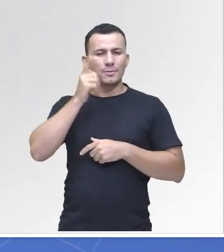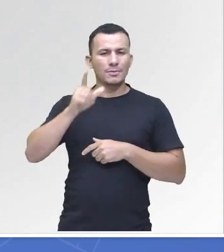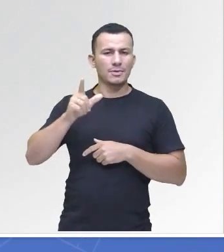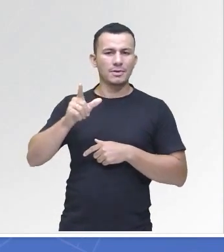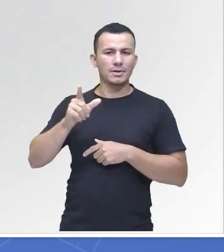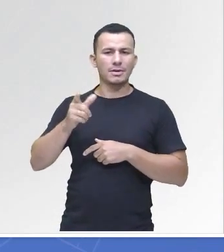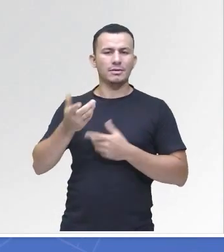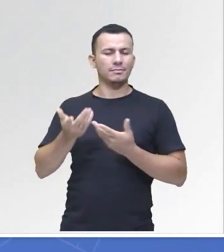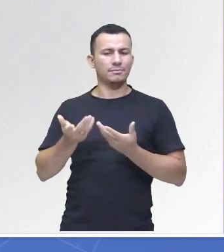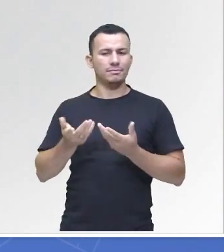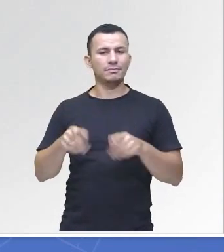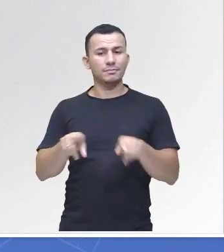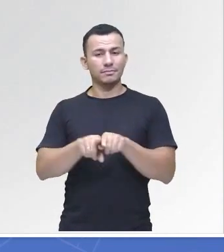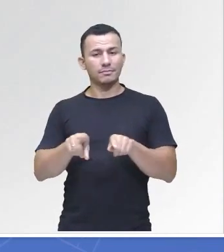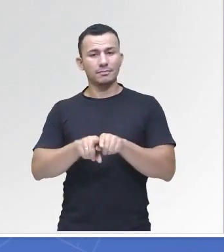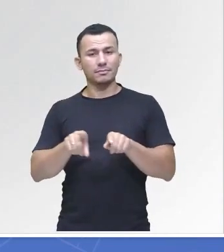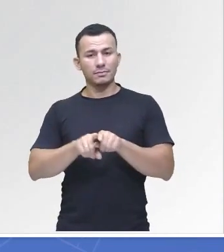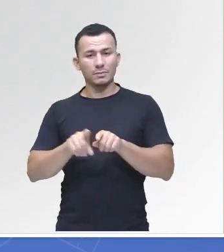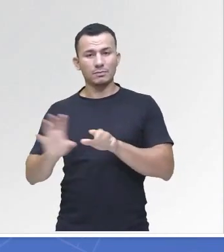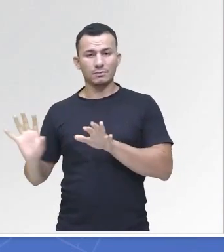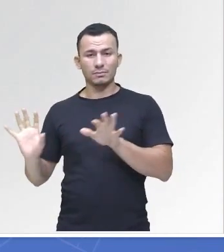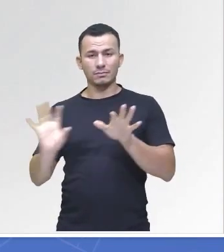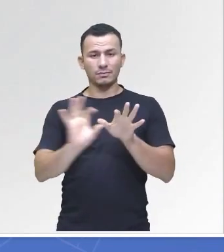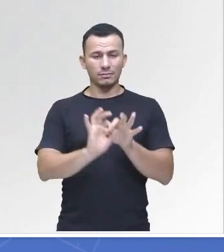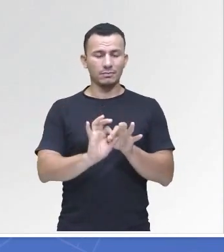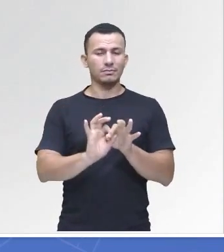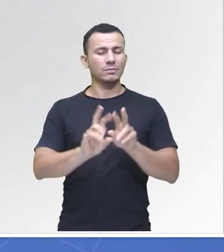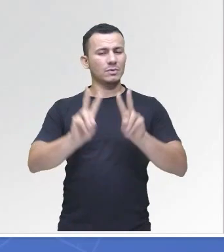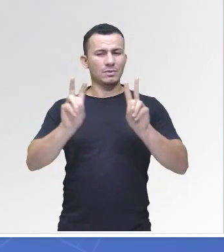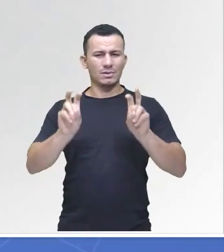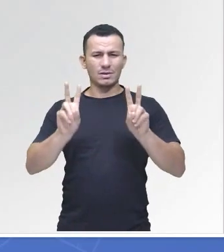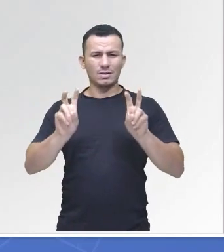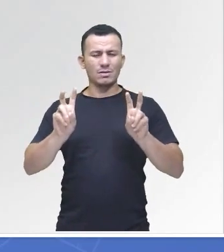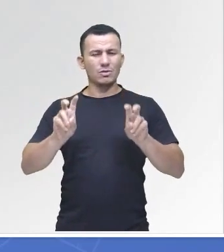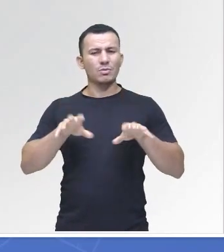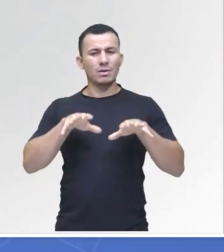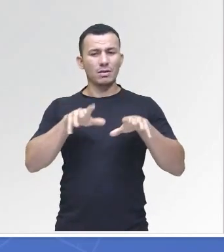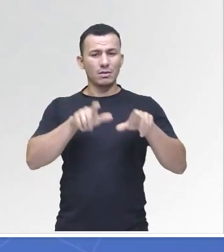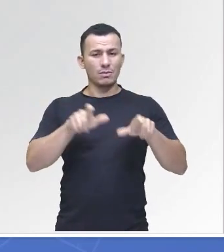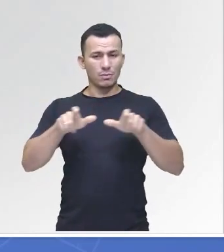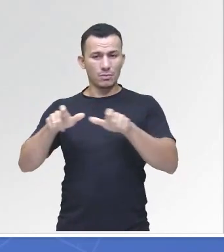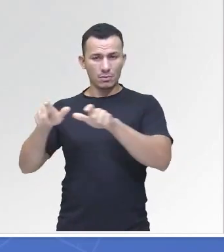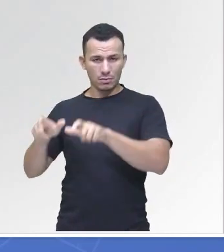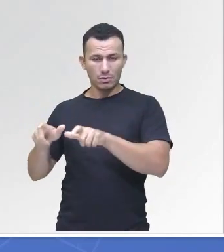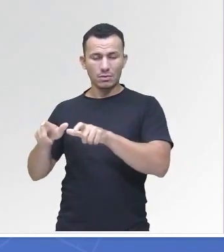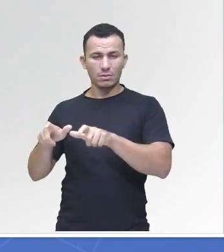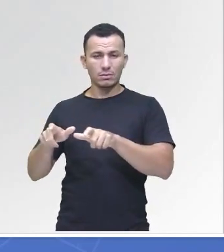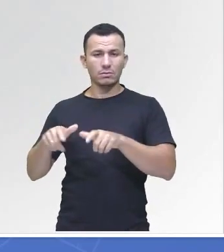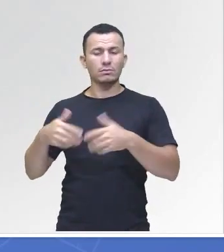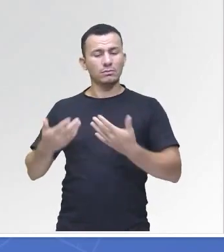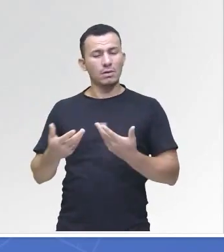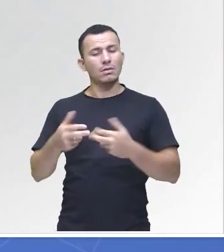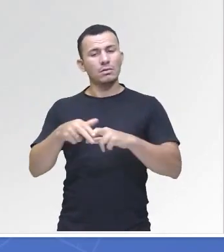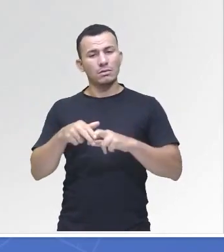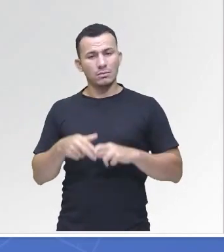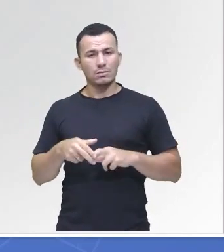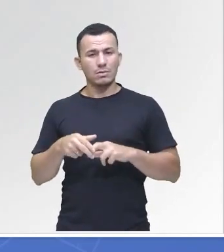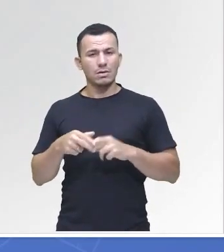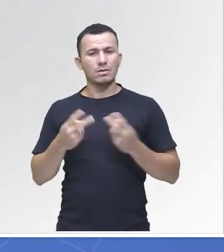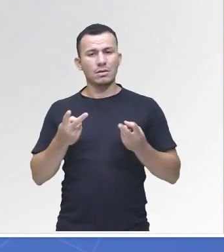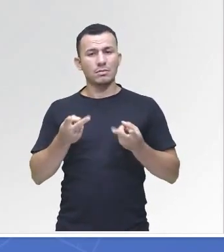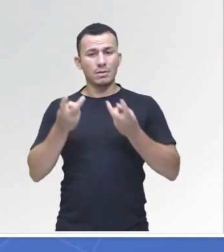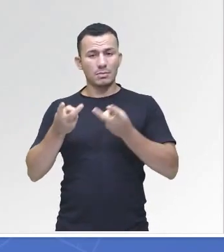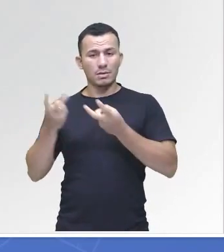né? Ligados também a essas questões territoriais. E aí, nesse sentido, observando